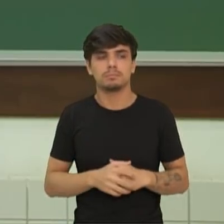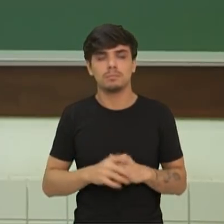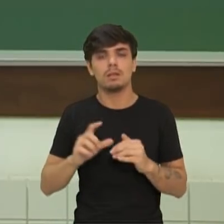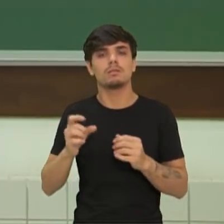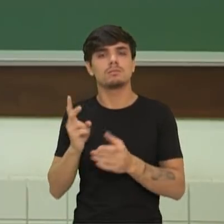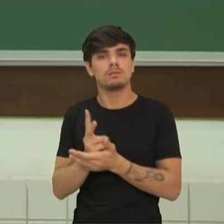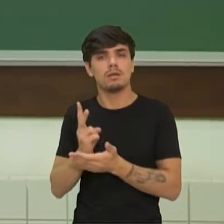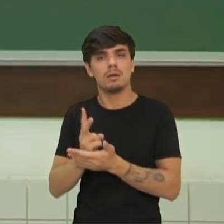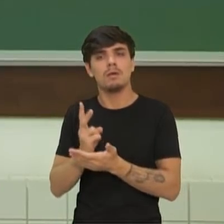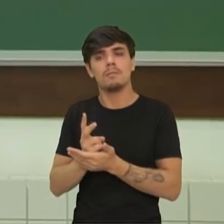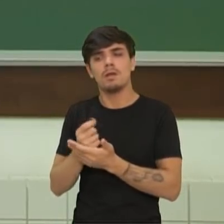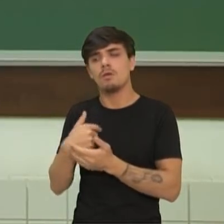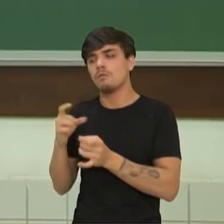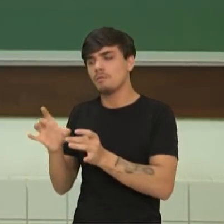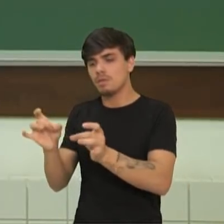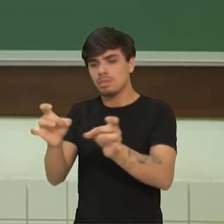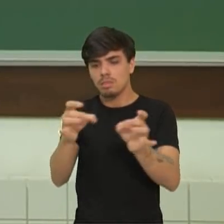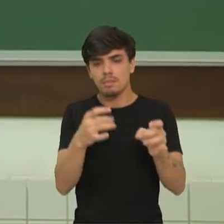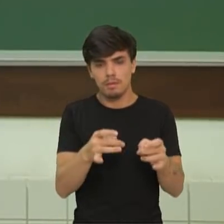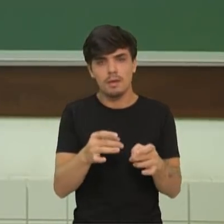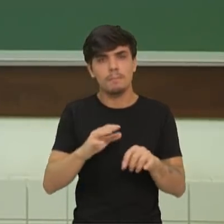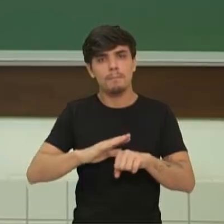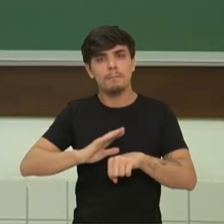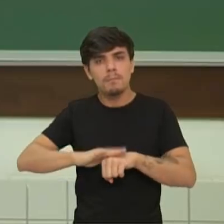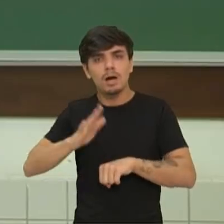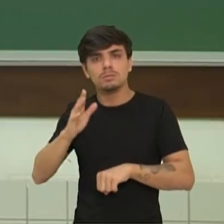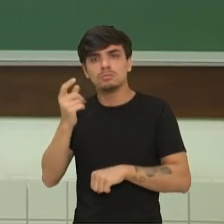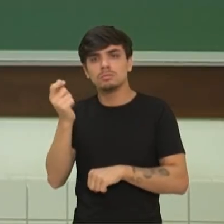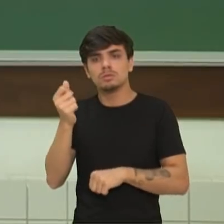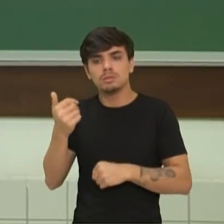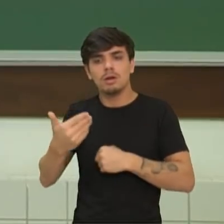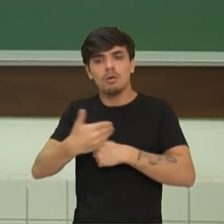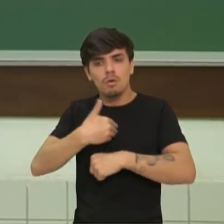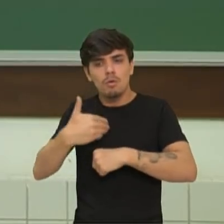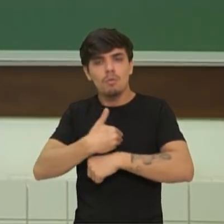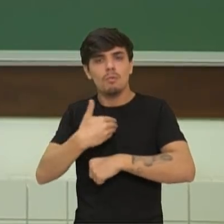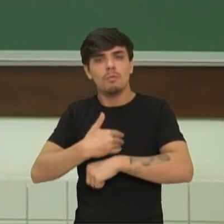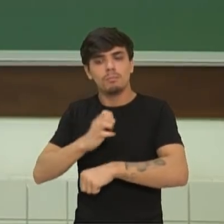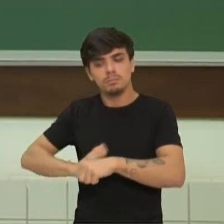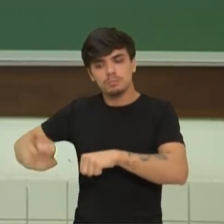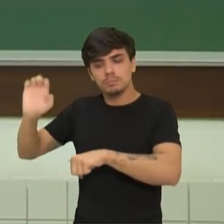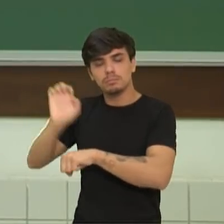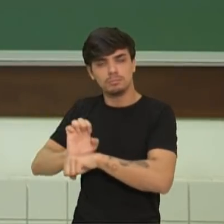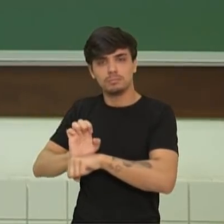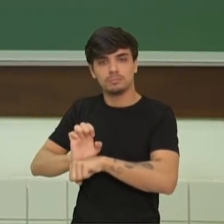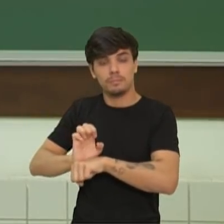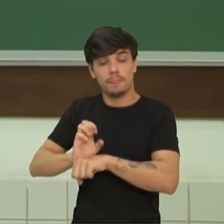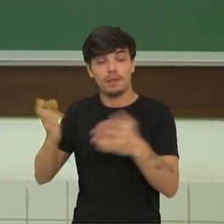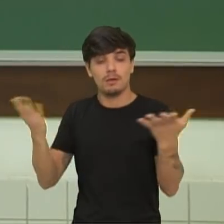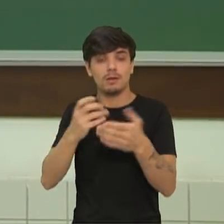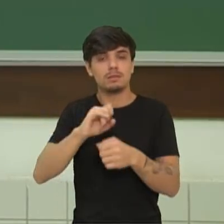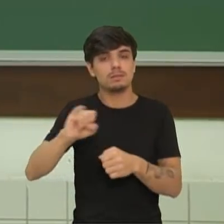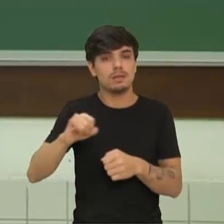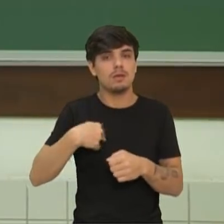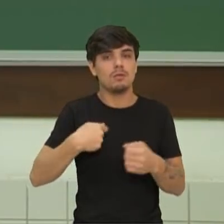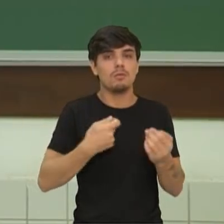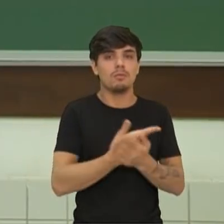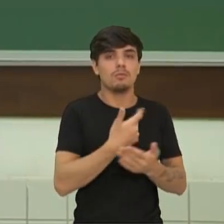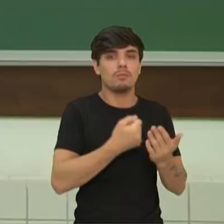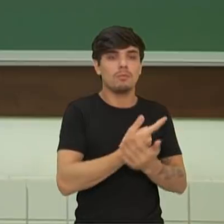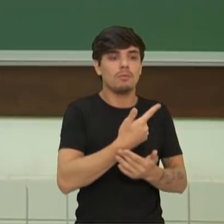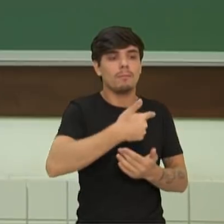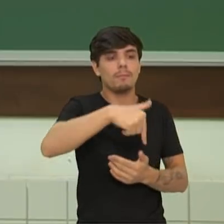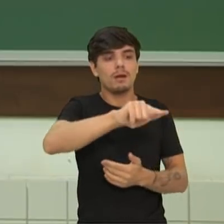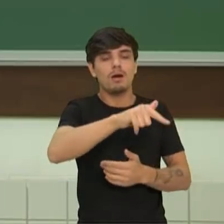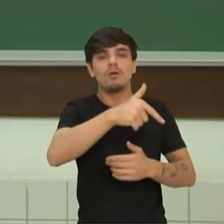produto, mais dinheiro entra no meu país, no meu estado, na minha nação. Se eu tiver que comprar esses produtos das outras nações,